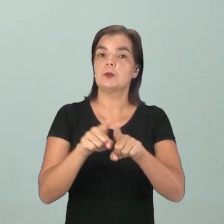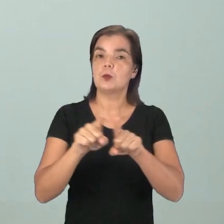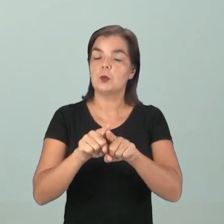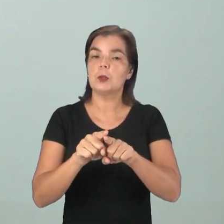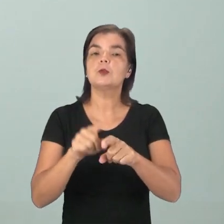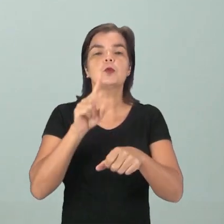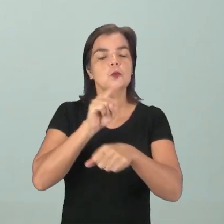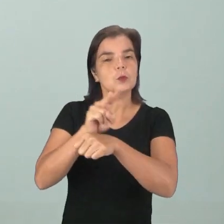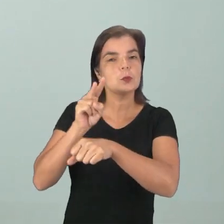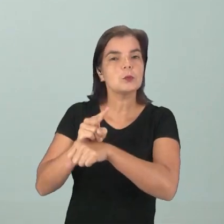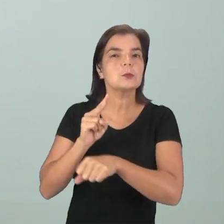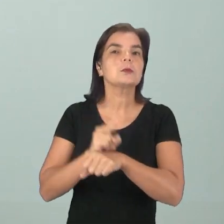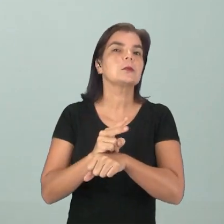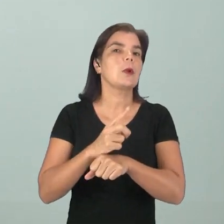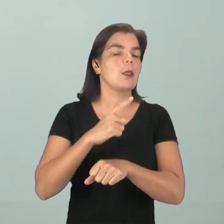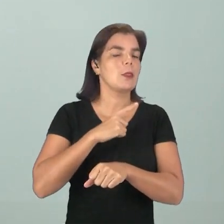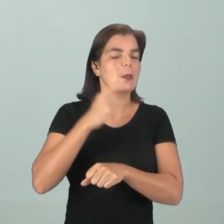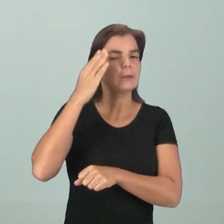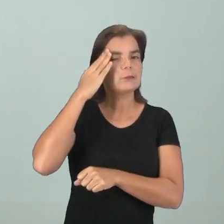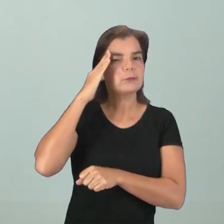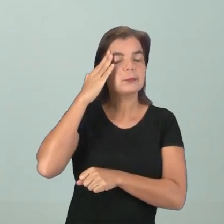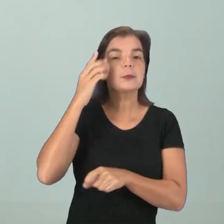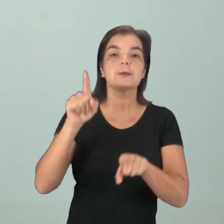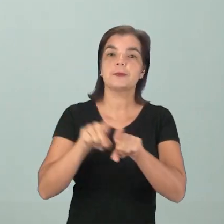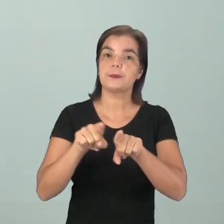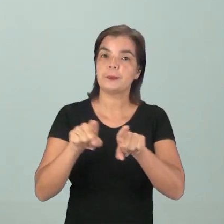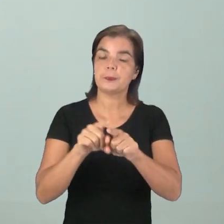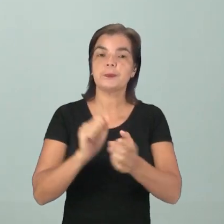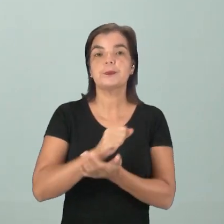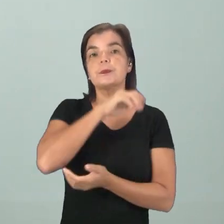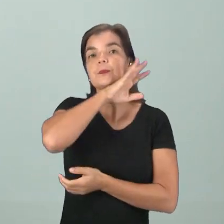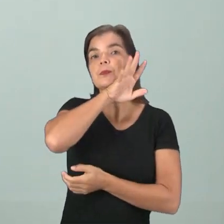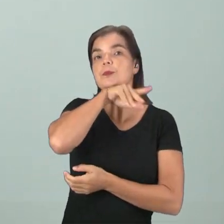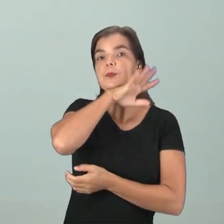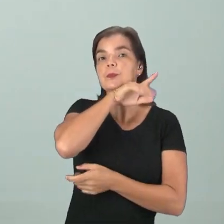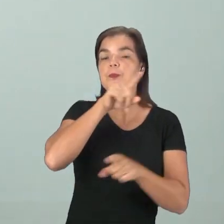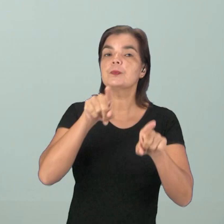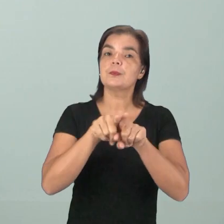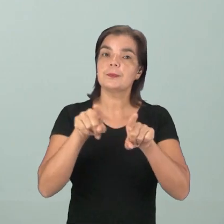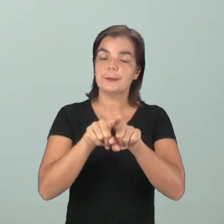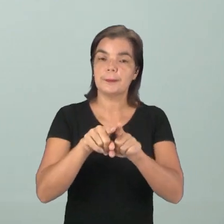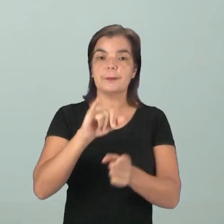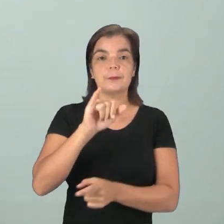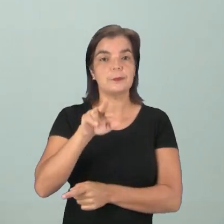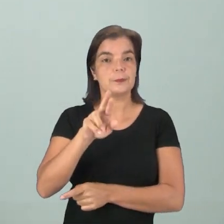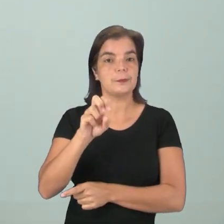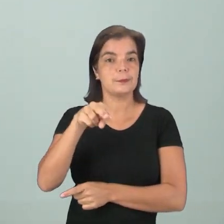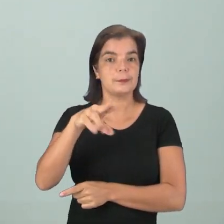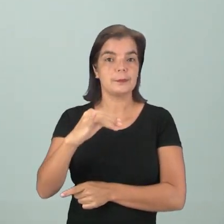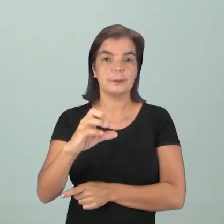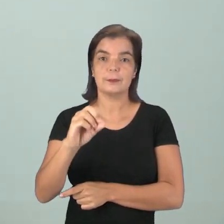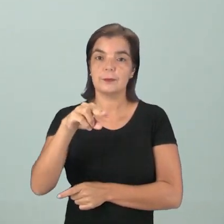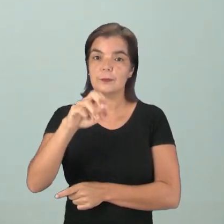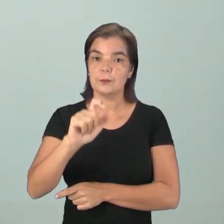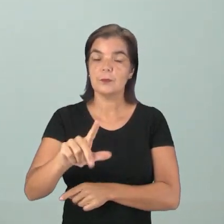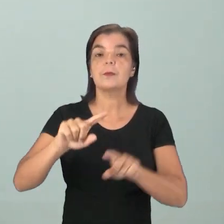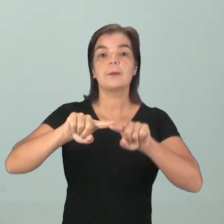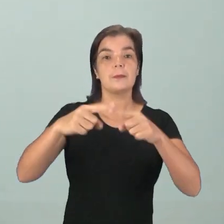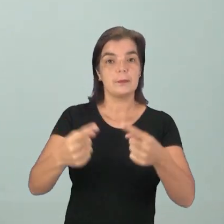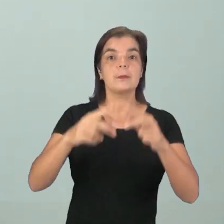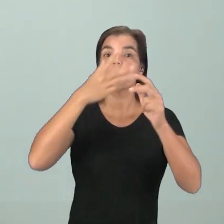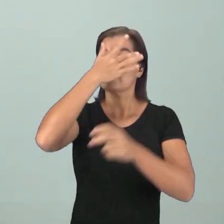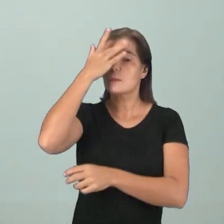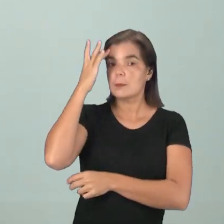artefatos, alguns cuidados, a gente tem algumas noções, tanto dos animais não racionais quanto irracionais. Mas os humanos, por ter